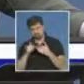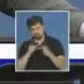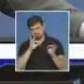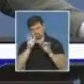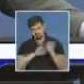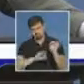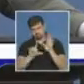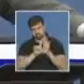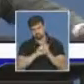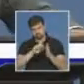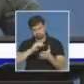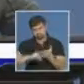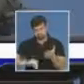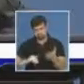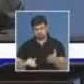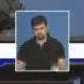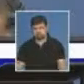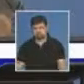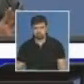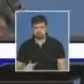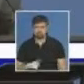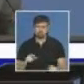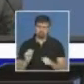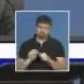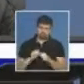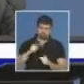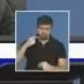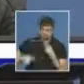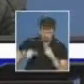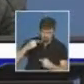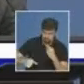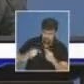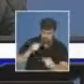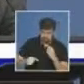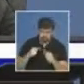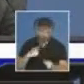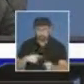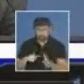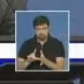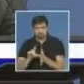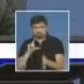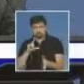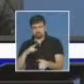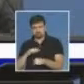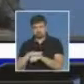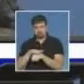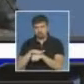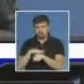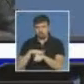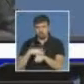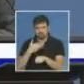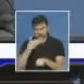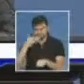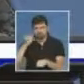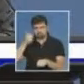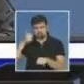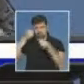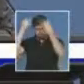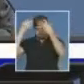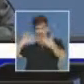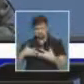talvez sou obviamente por um debate por uma uma conversa maior bom